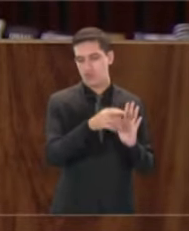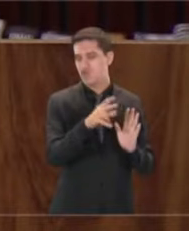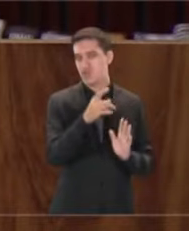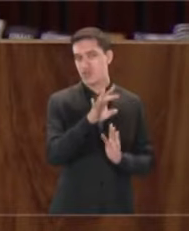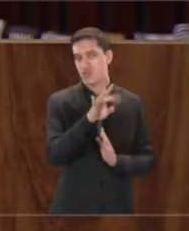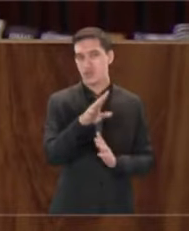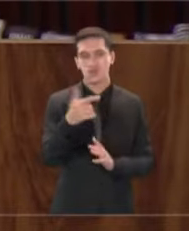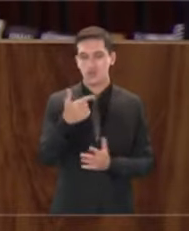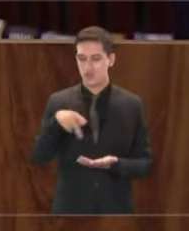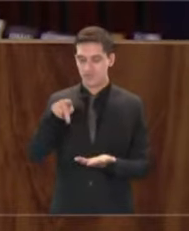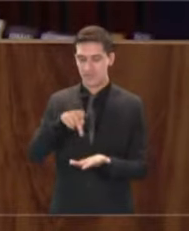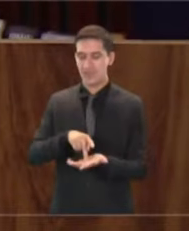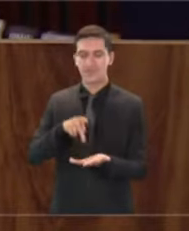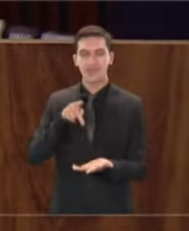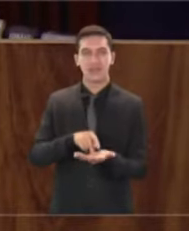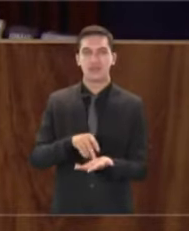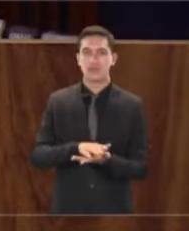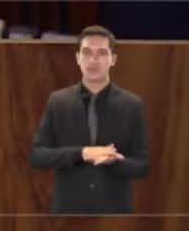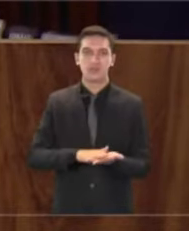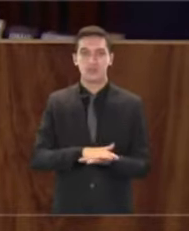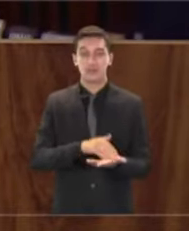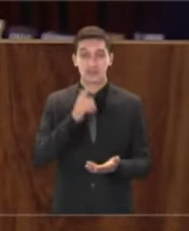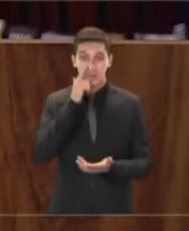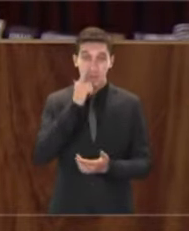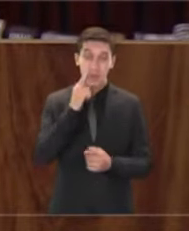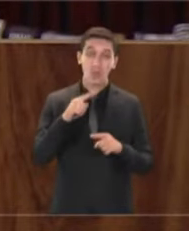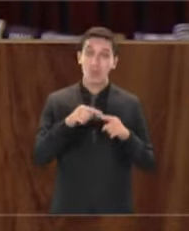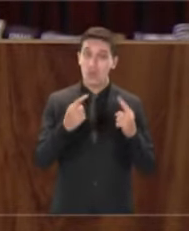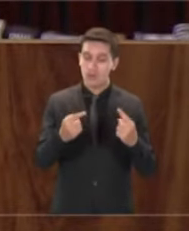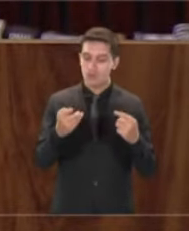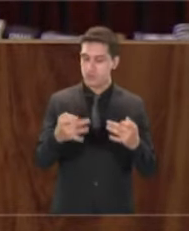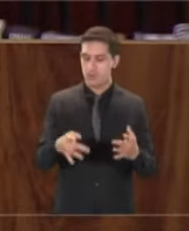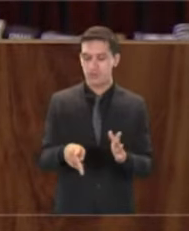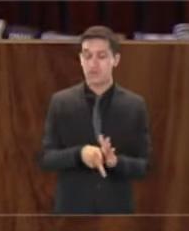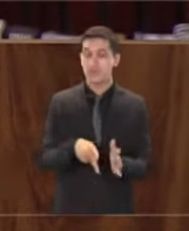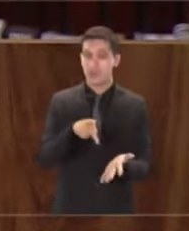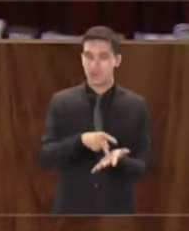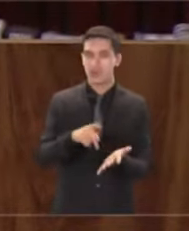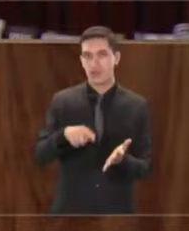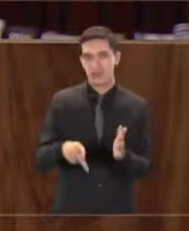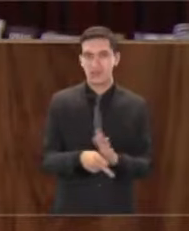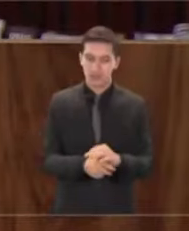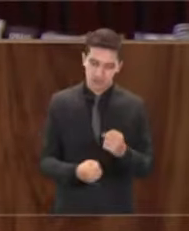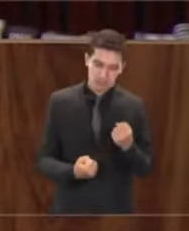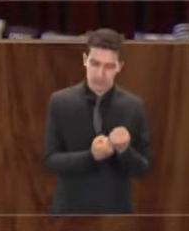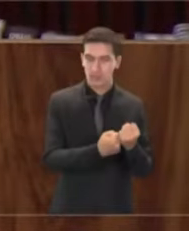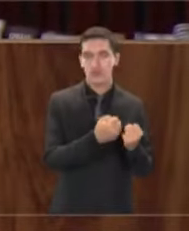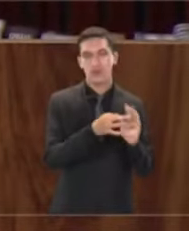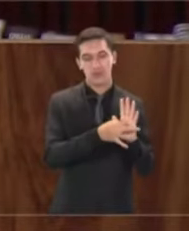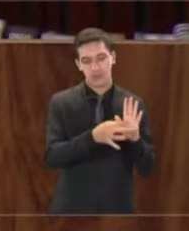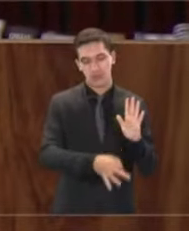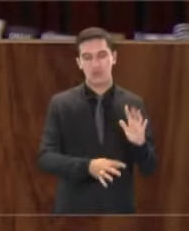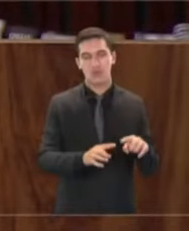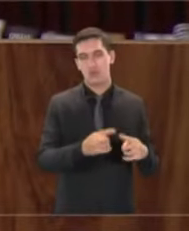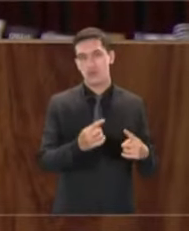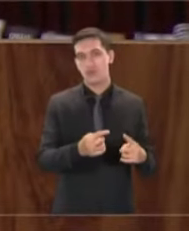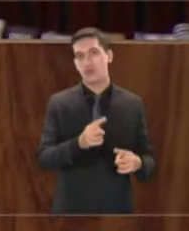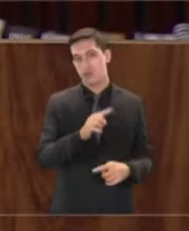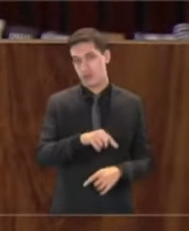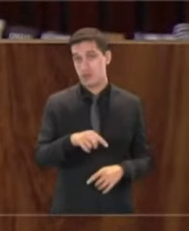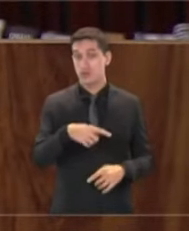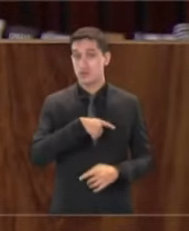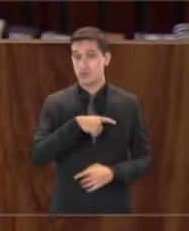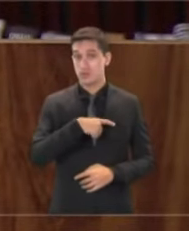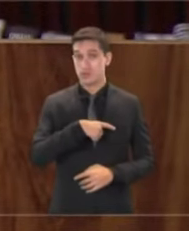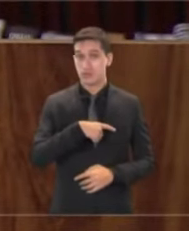fatos. Quando refere a fatos, é para amparar a opinião que está